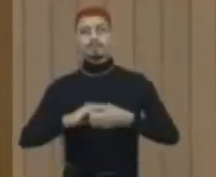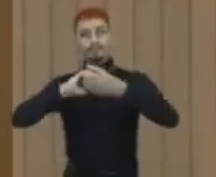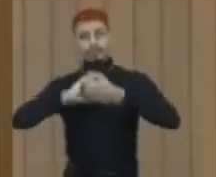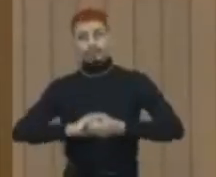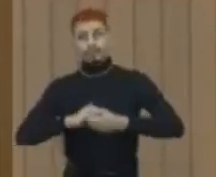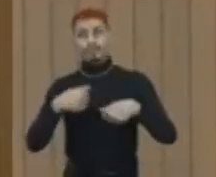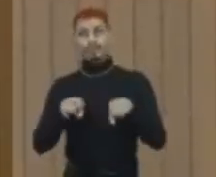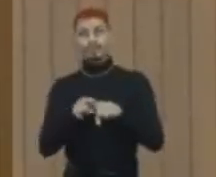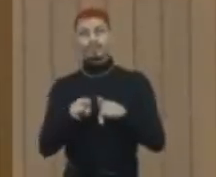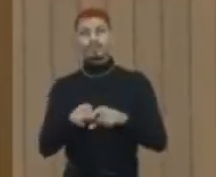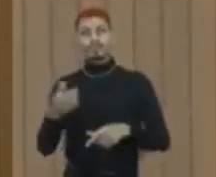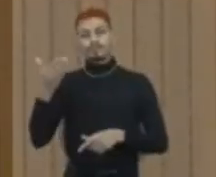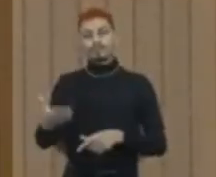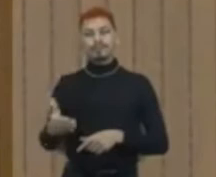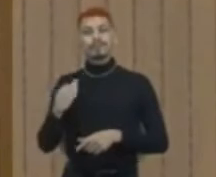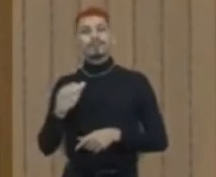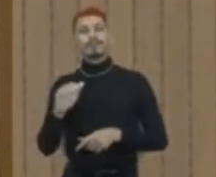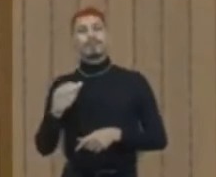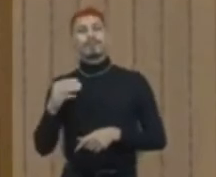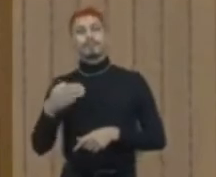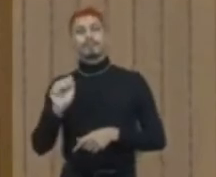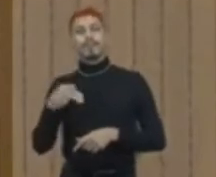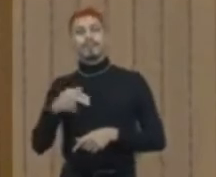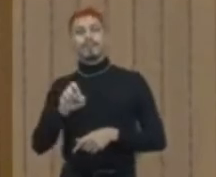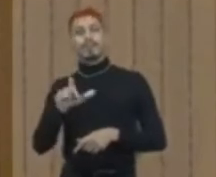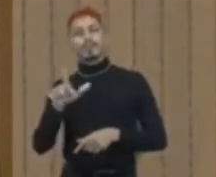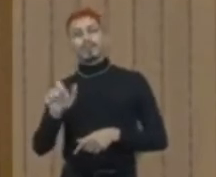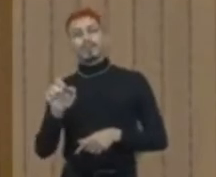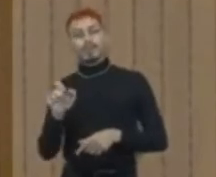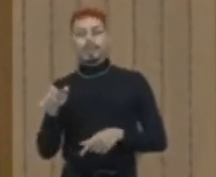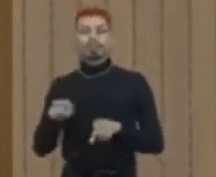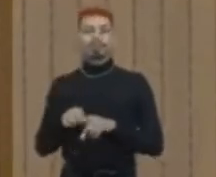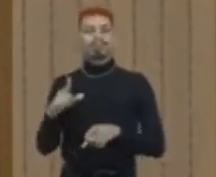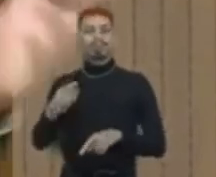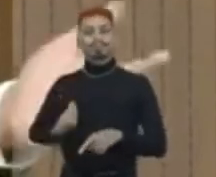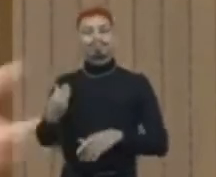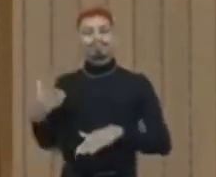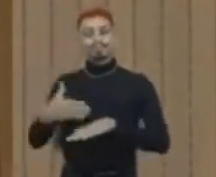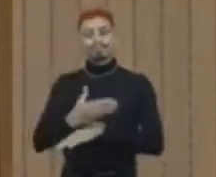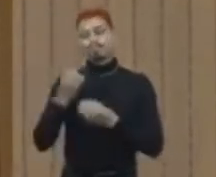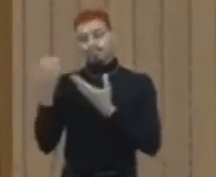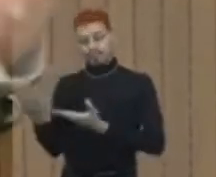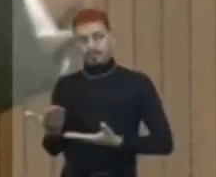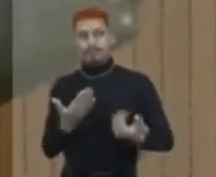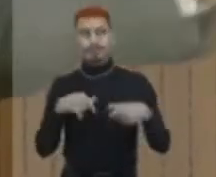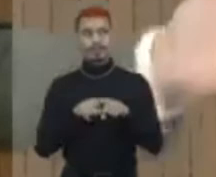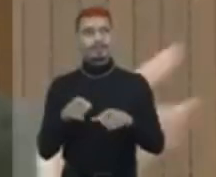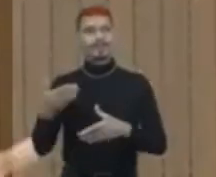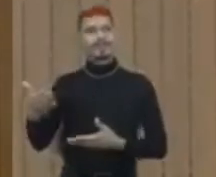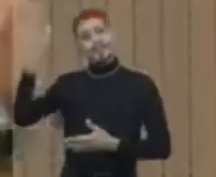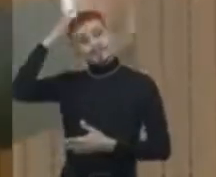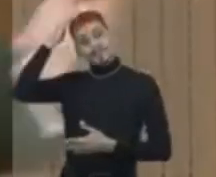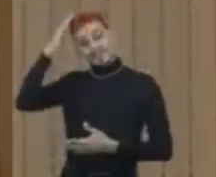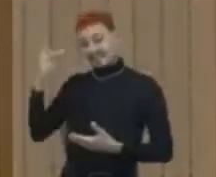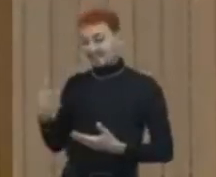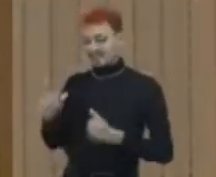doutor Manuel Murrieta, presidente da CONAMP, quem já conhecia. Seja bem-vindo. O Pará é a sua casa,